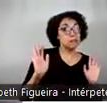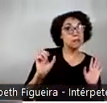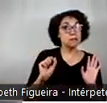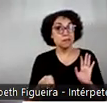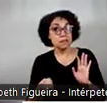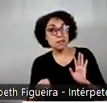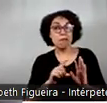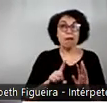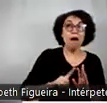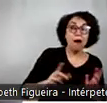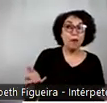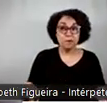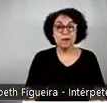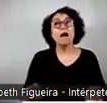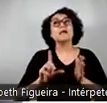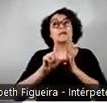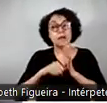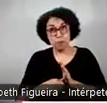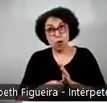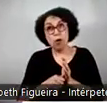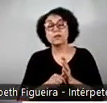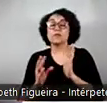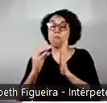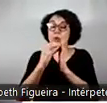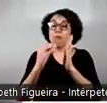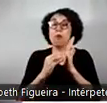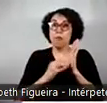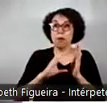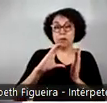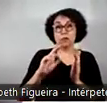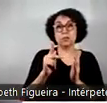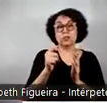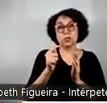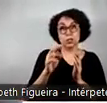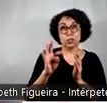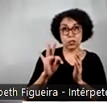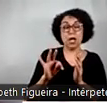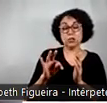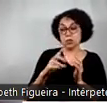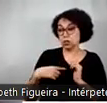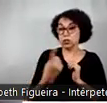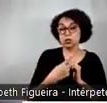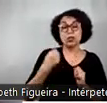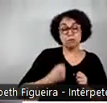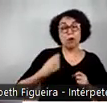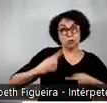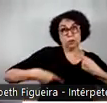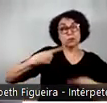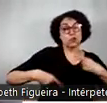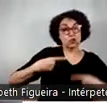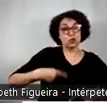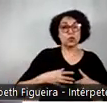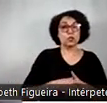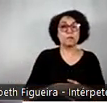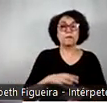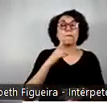ou quiser colocar no chat, a gente vai poder fazer essa discussão, assim. E aí, assim, essa foto aqui